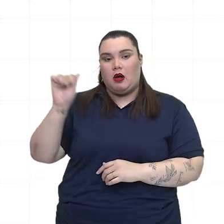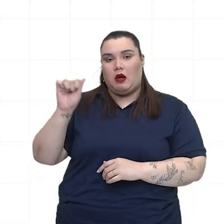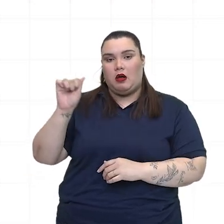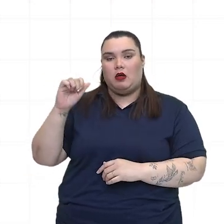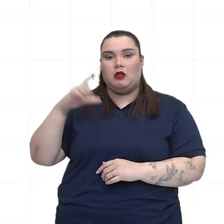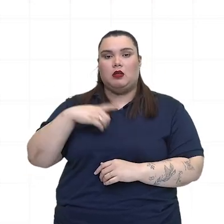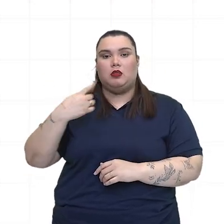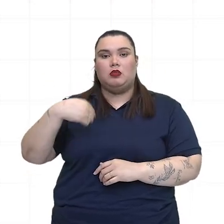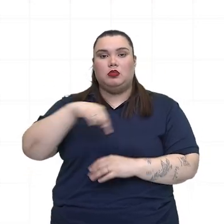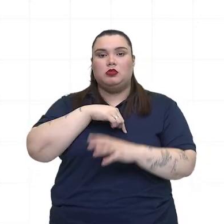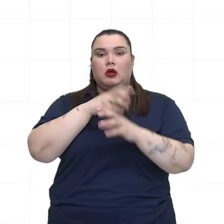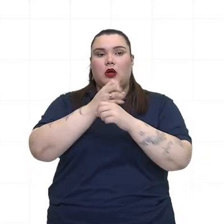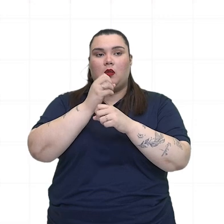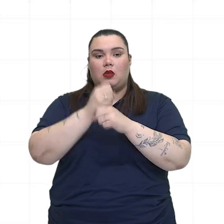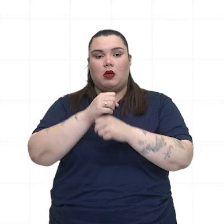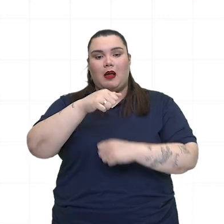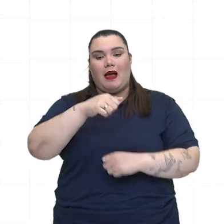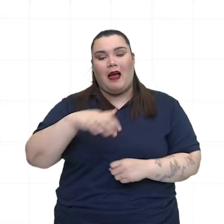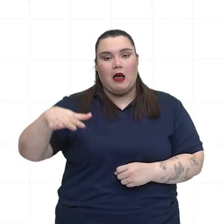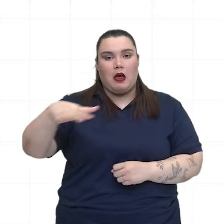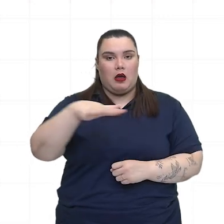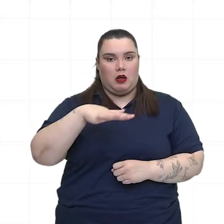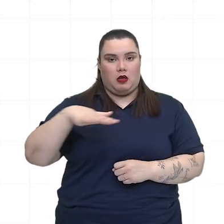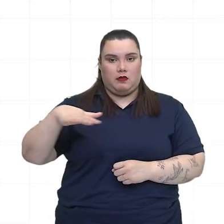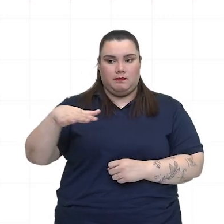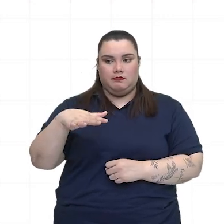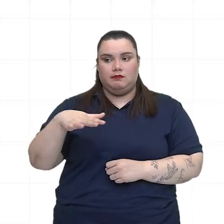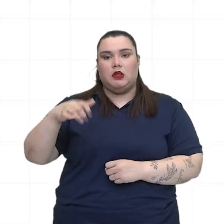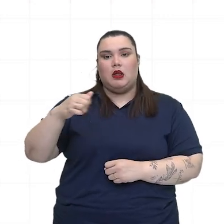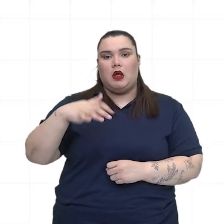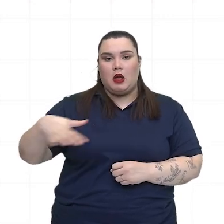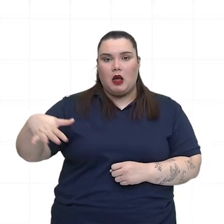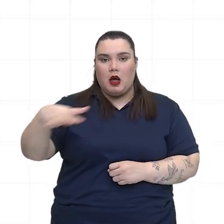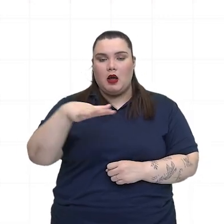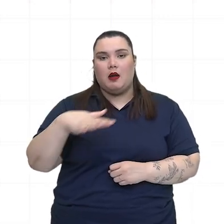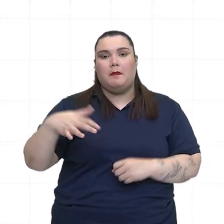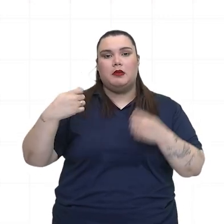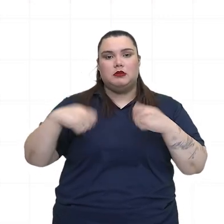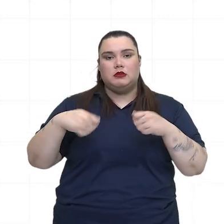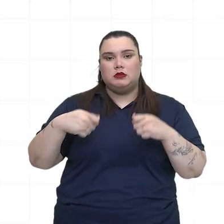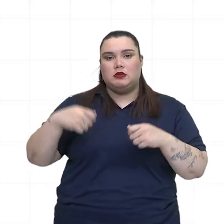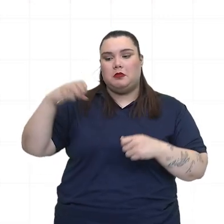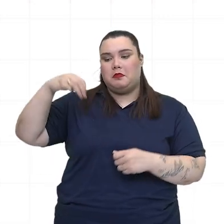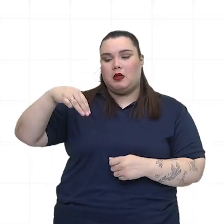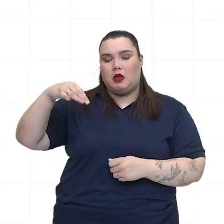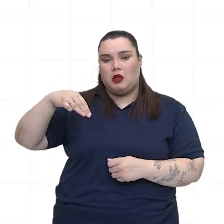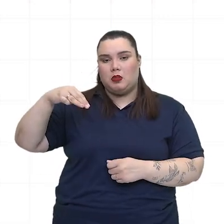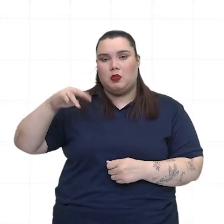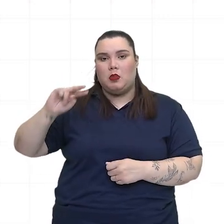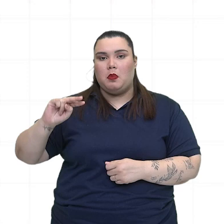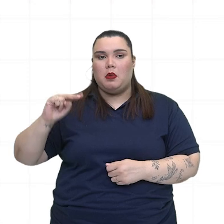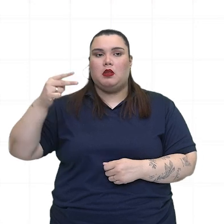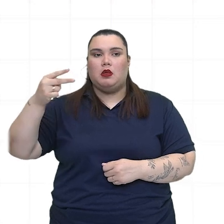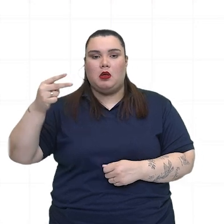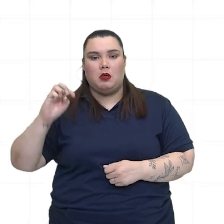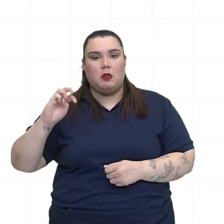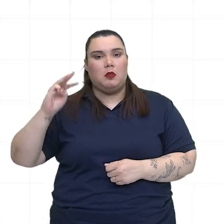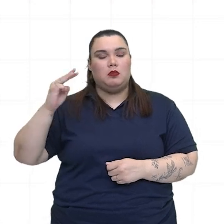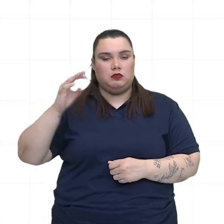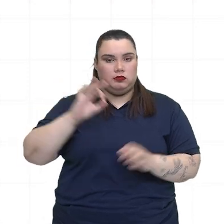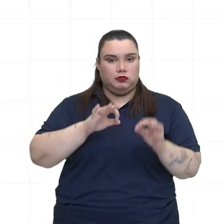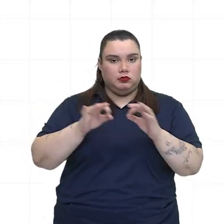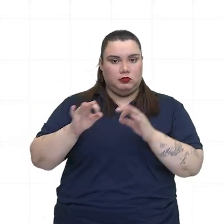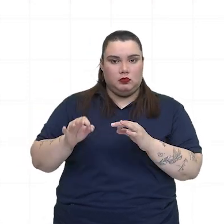A, estávamos calculando área. A área é superfície. É um produto de uma dimensão